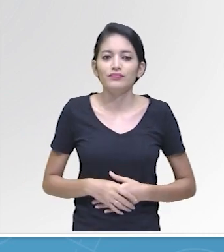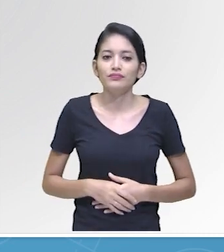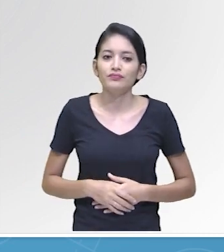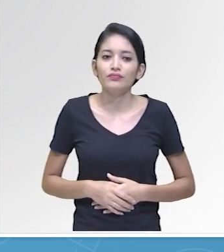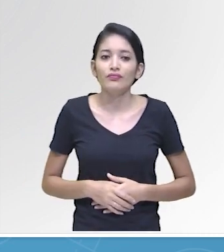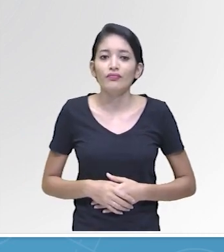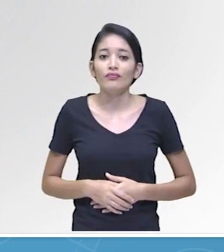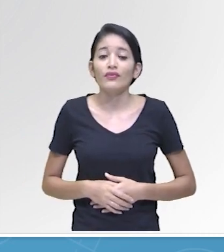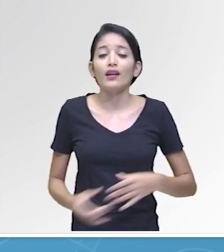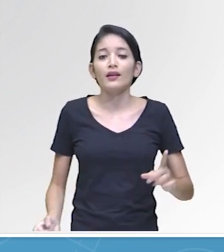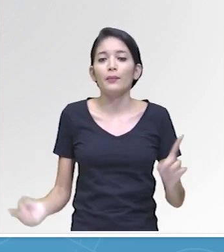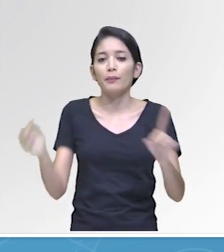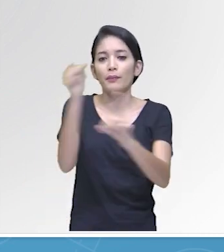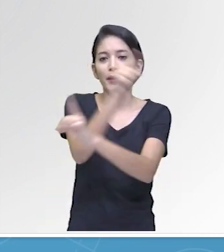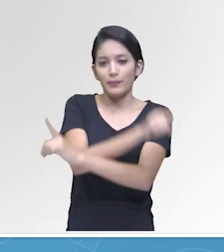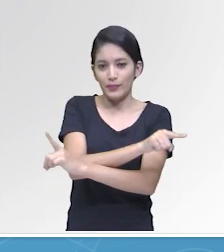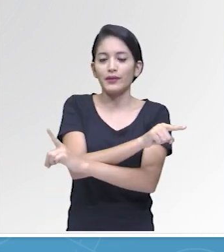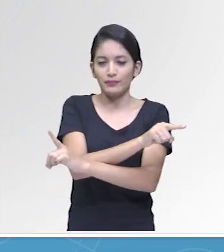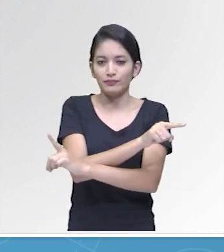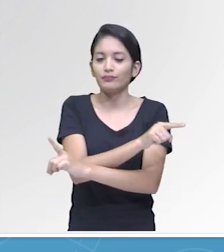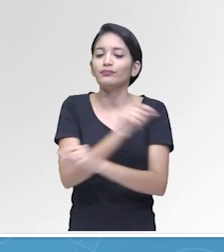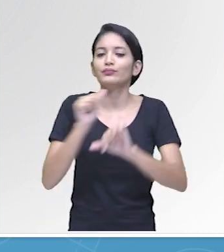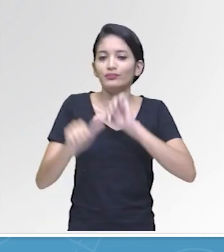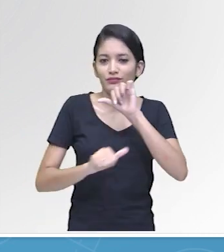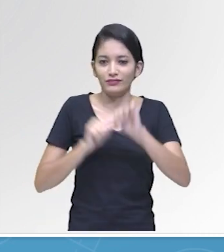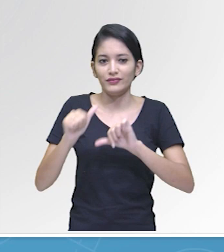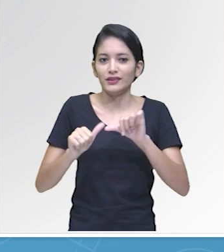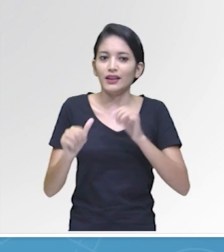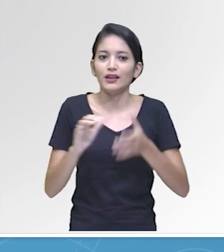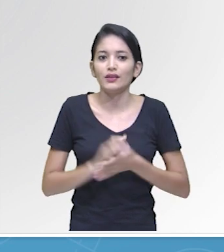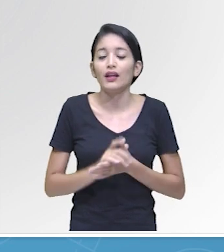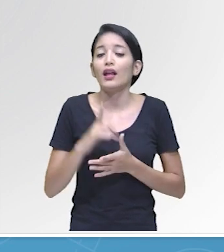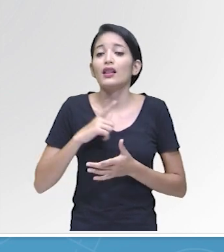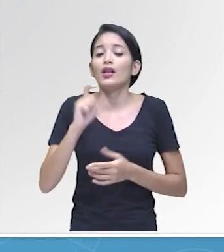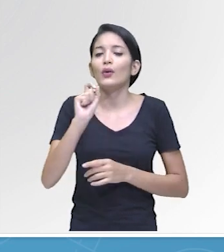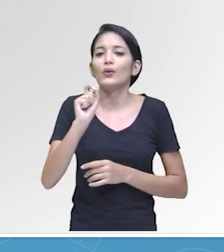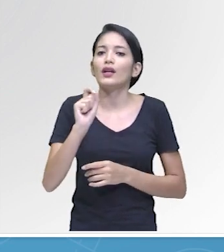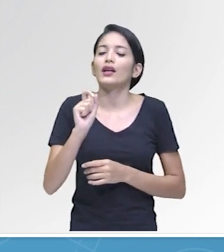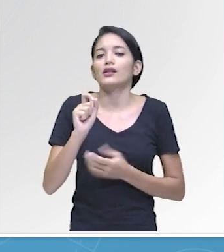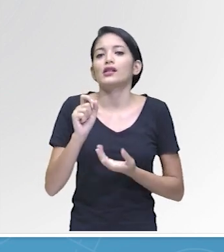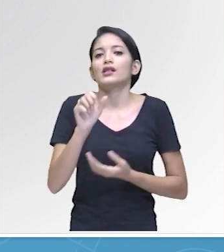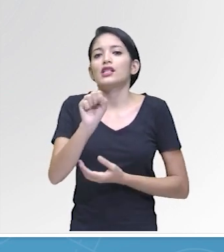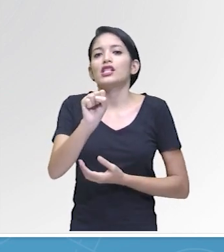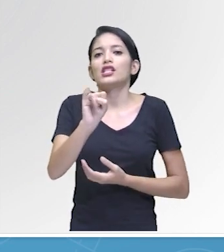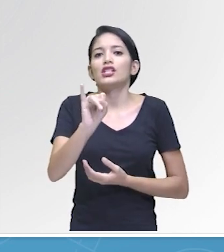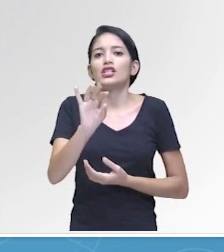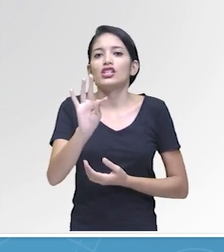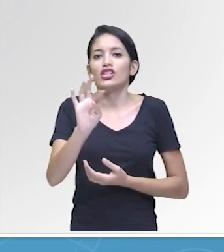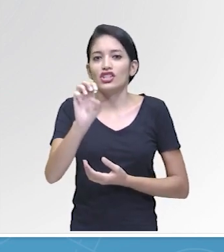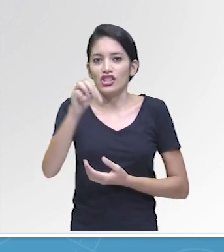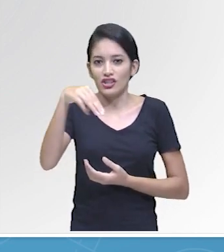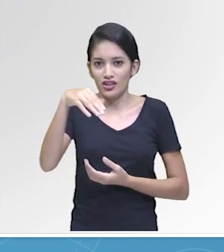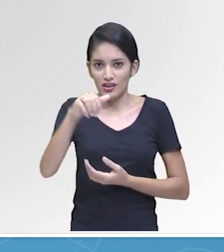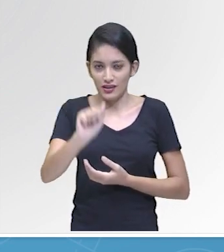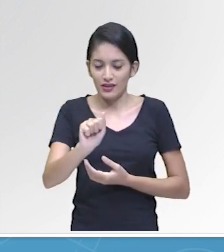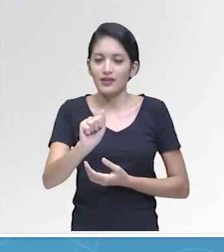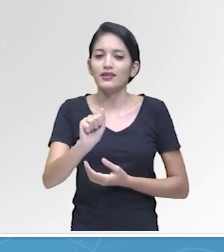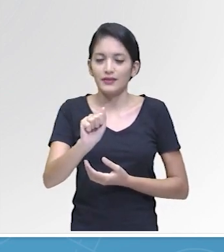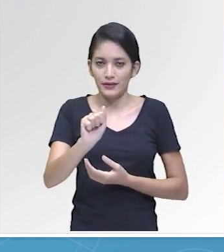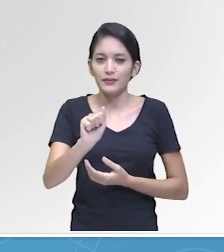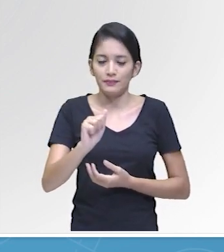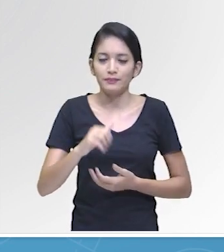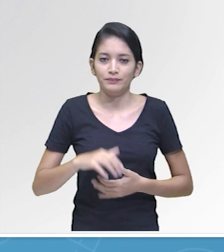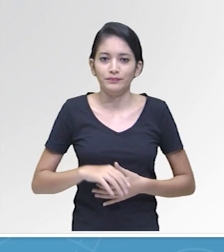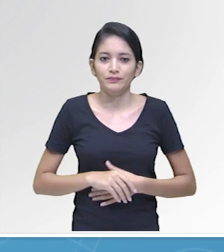contrário, né? A gente tem ao contrário. Você vai ter aí um